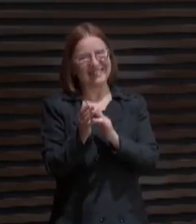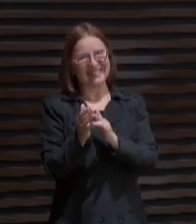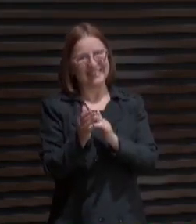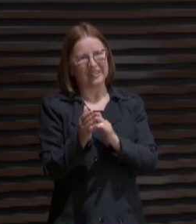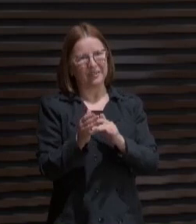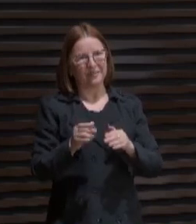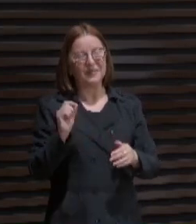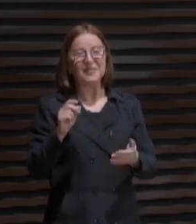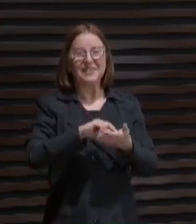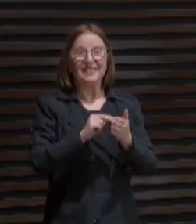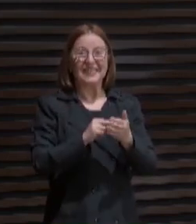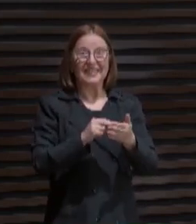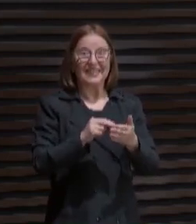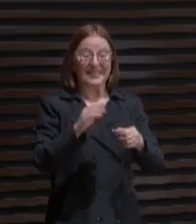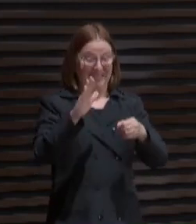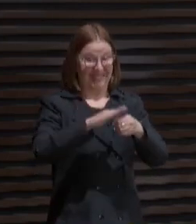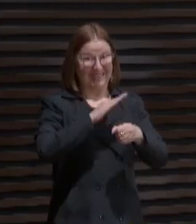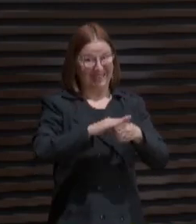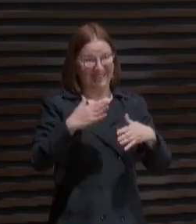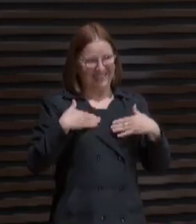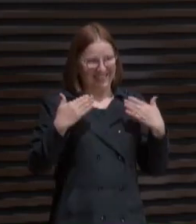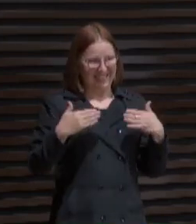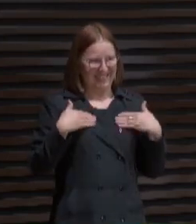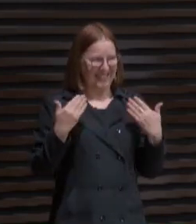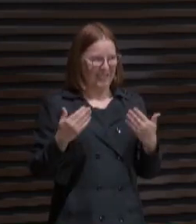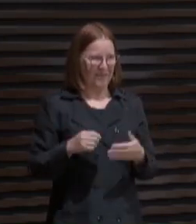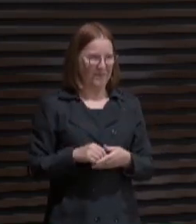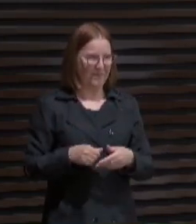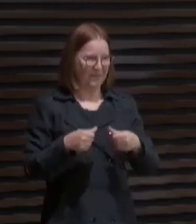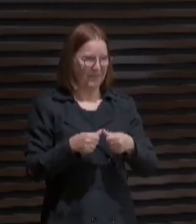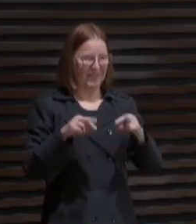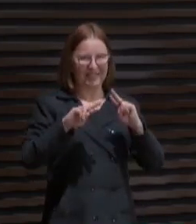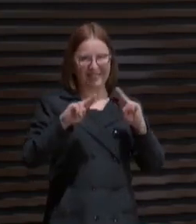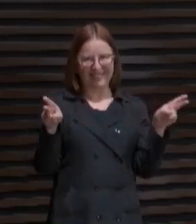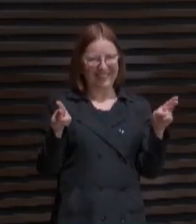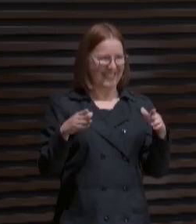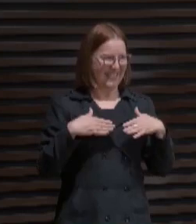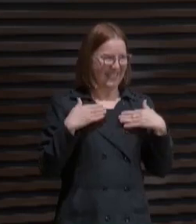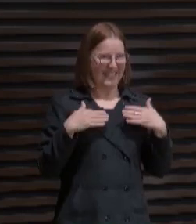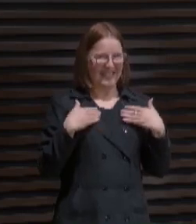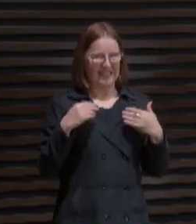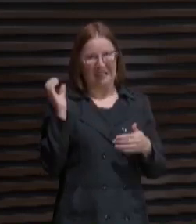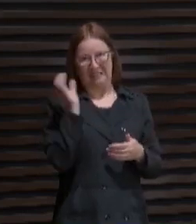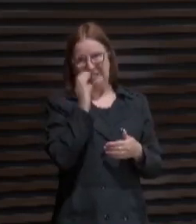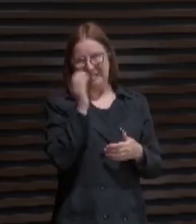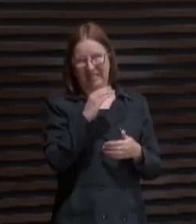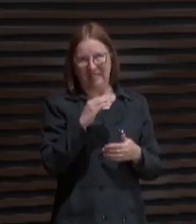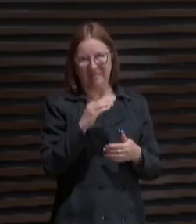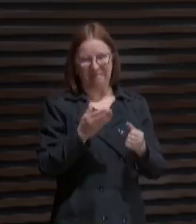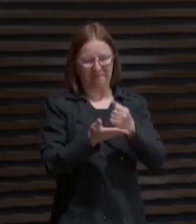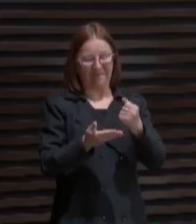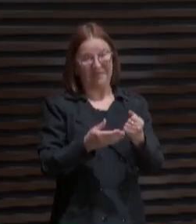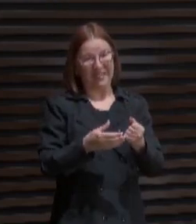ser cheios de alegria? Isso é diferente de uma alegria efêmera, baseada na